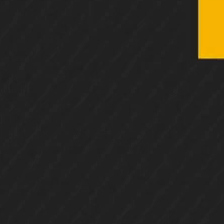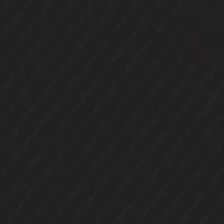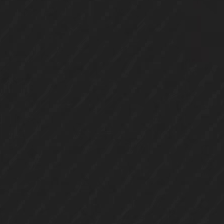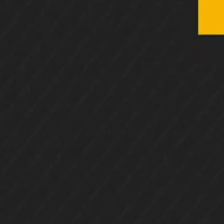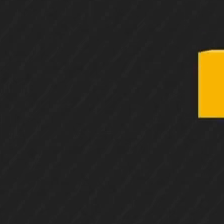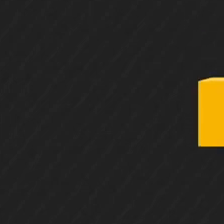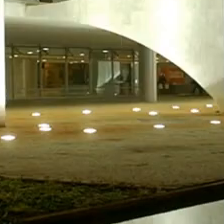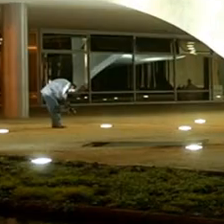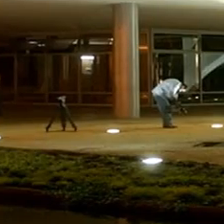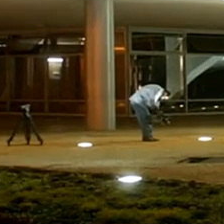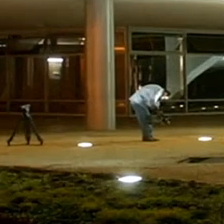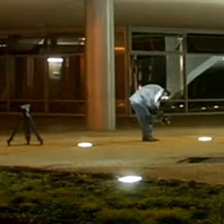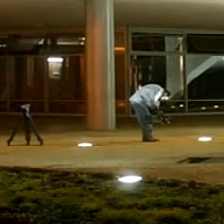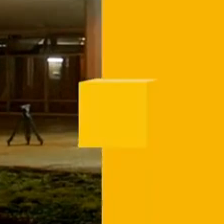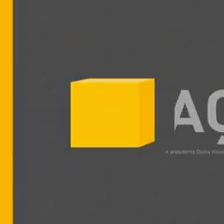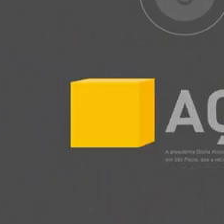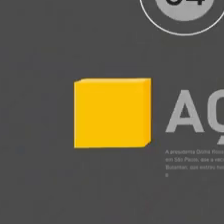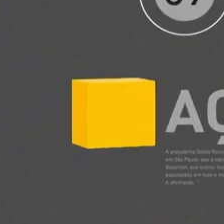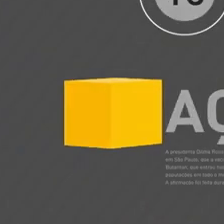Música